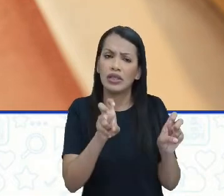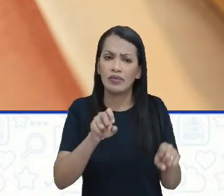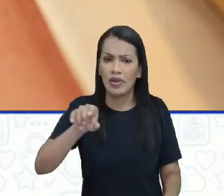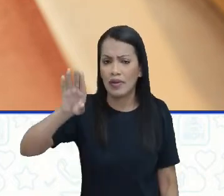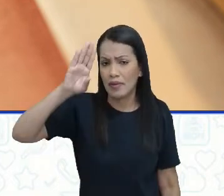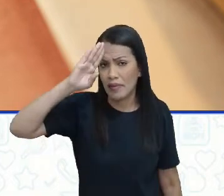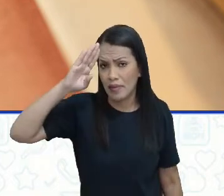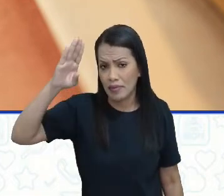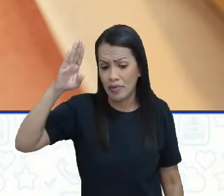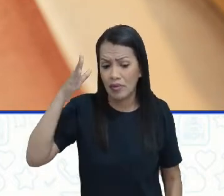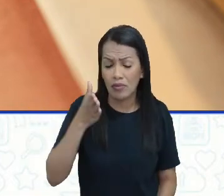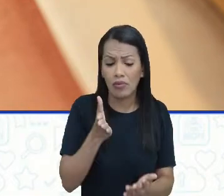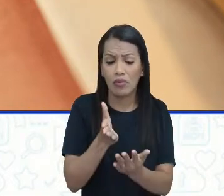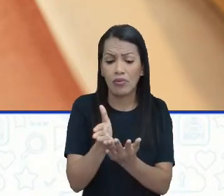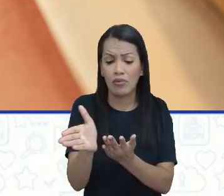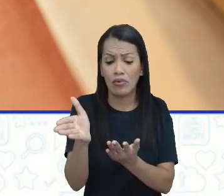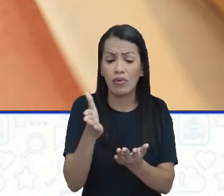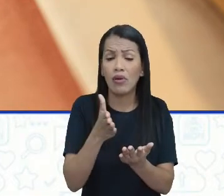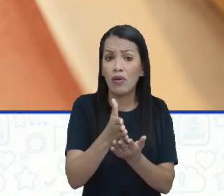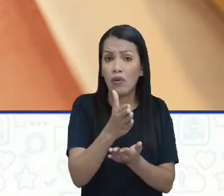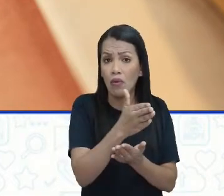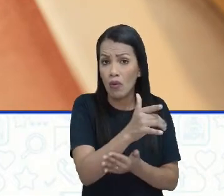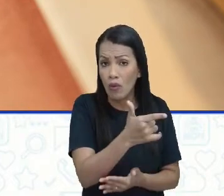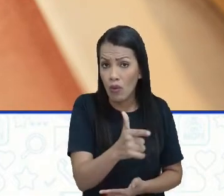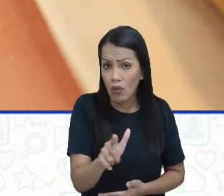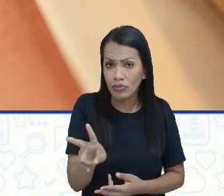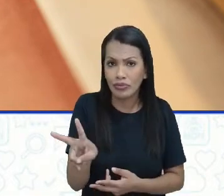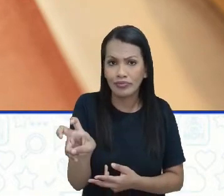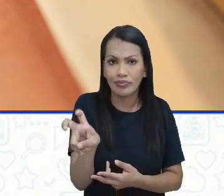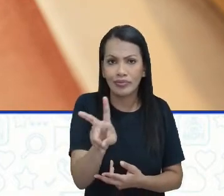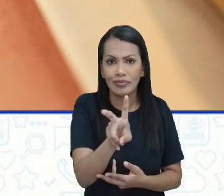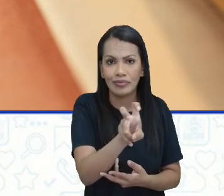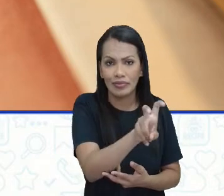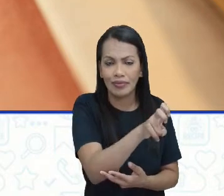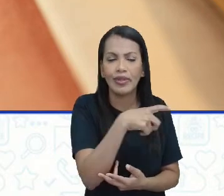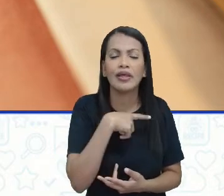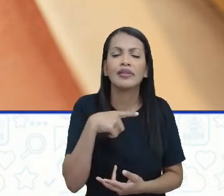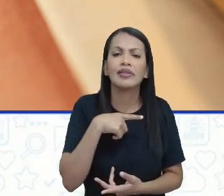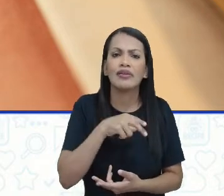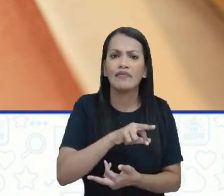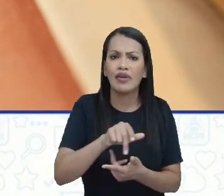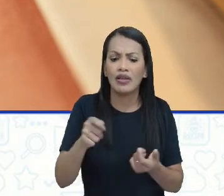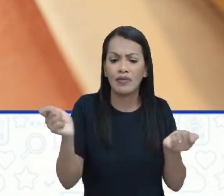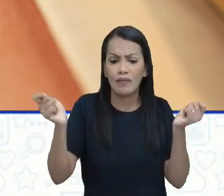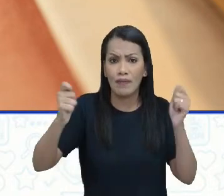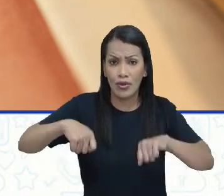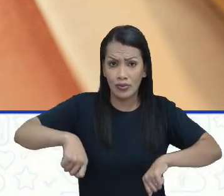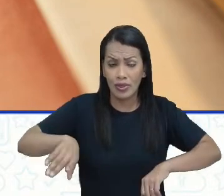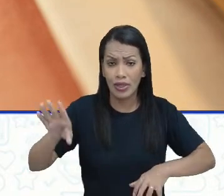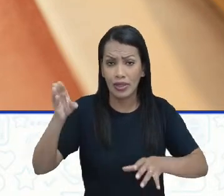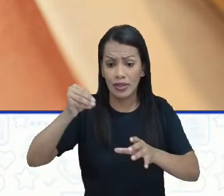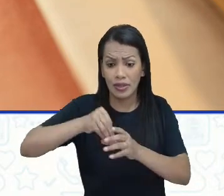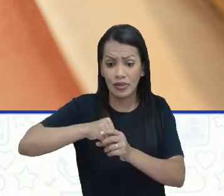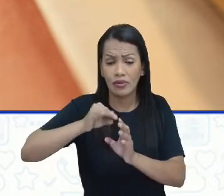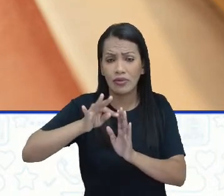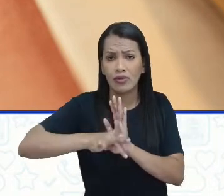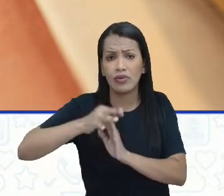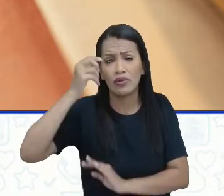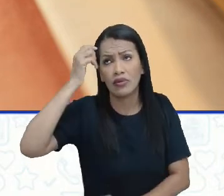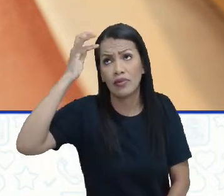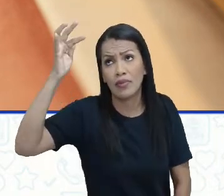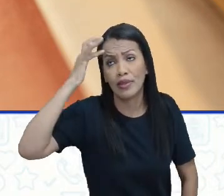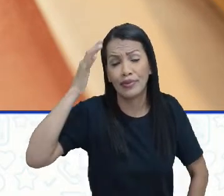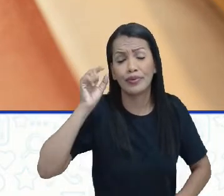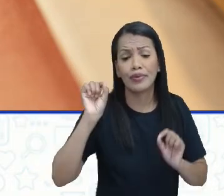conduzir a caminhos de temática secundária. Claro, né? A gente tem várias possibilidades dentro de um texto. Então, imagina que o começo